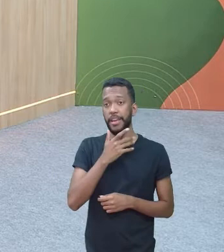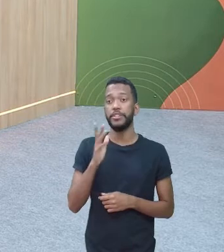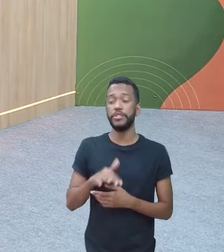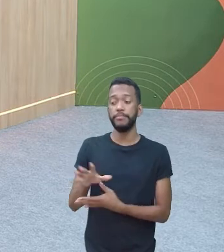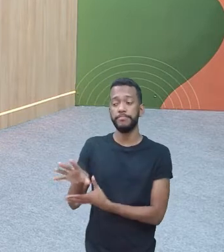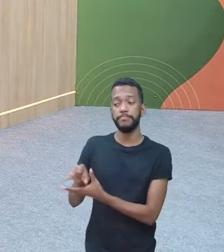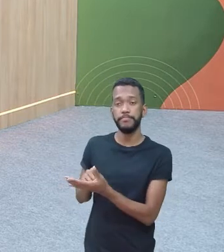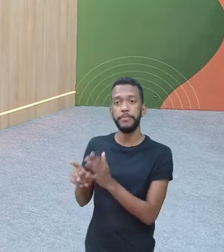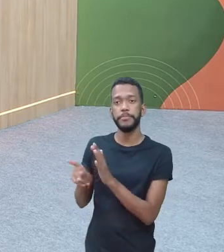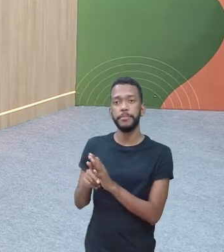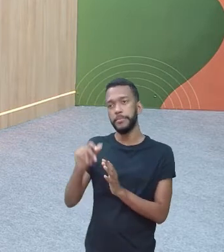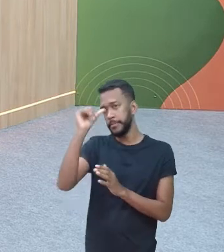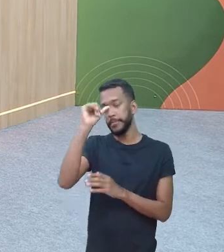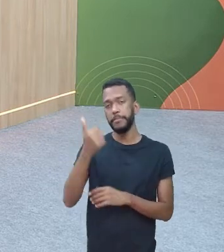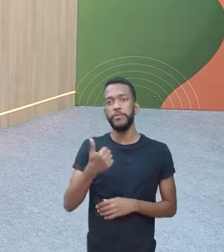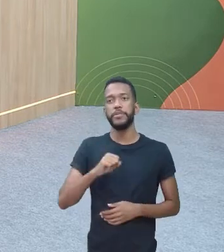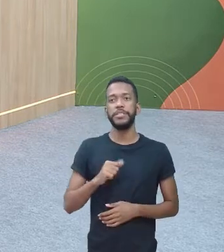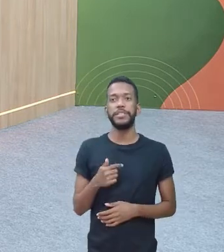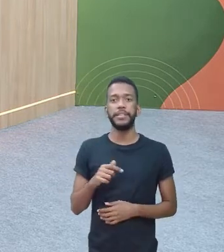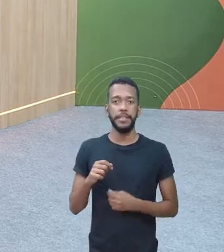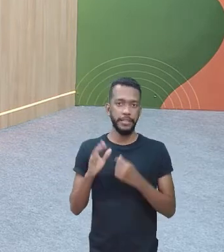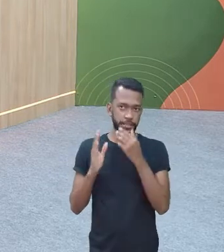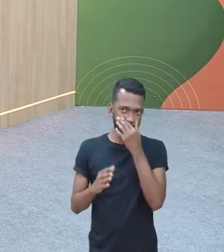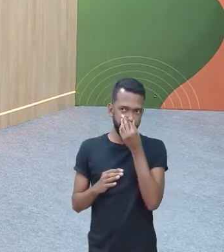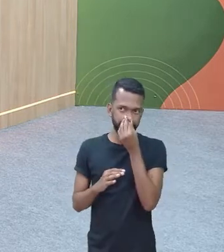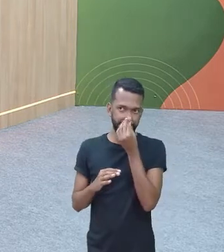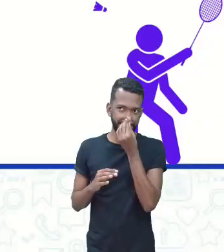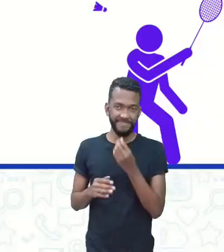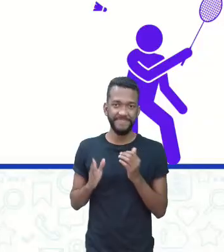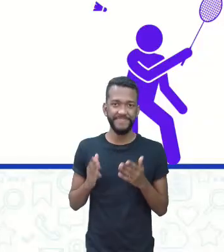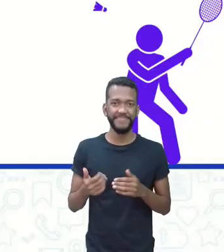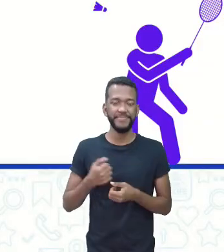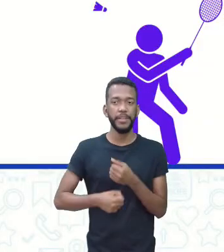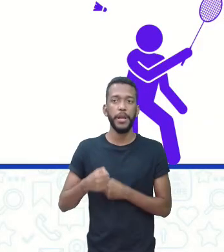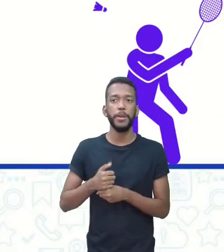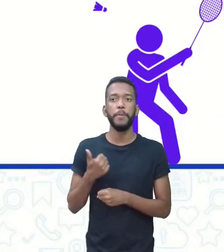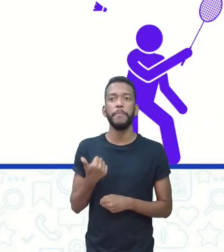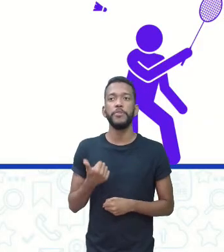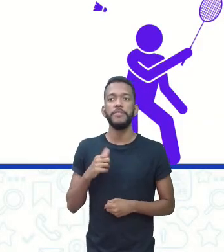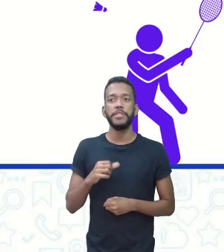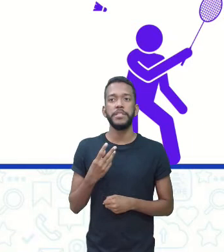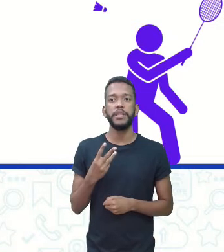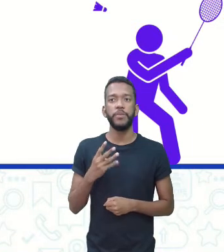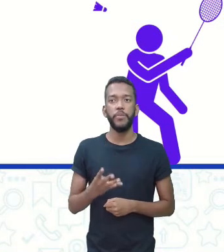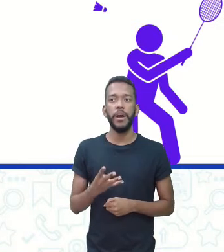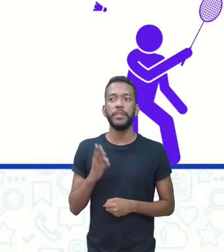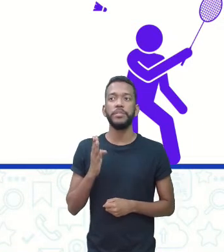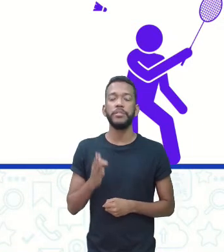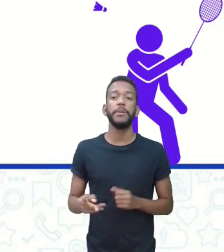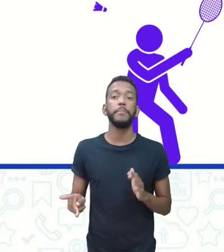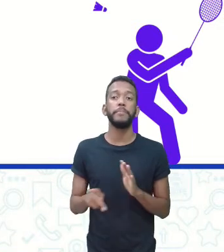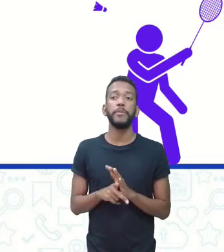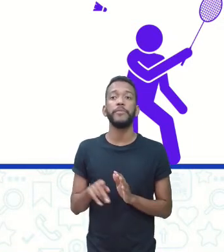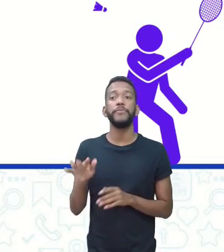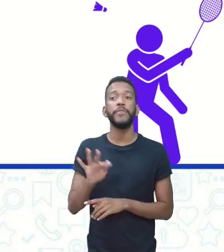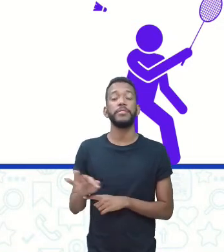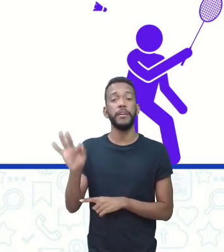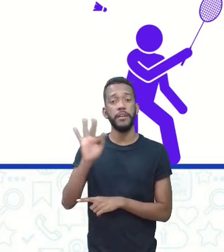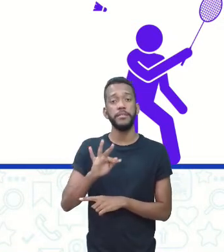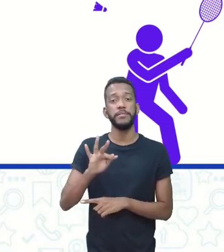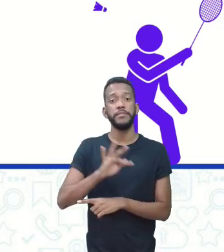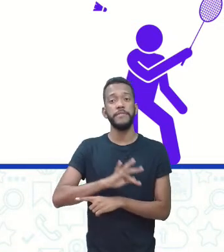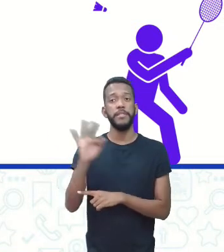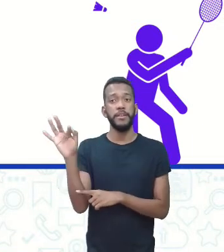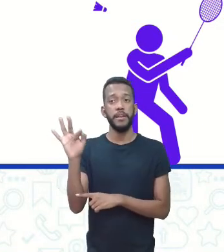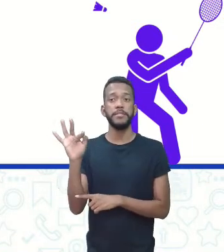em 1870. E aí, só em 1934 que foi fundada a Federação Internacional de